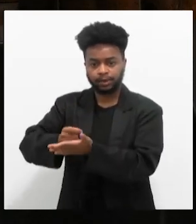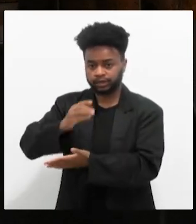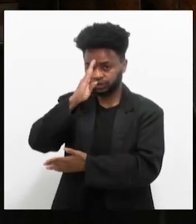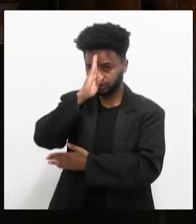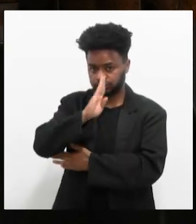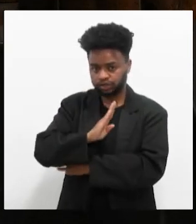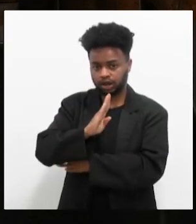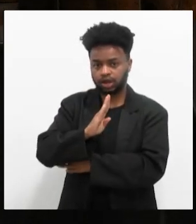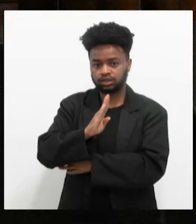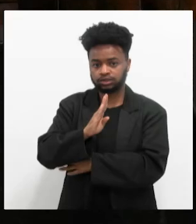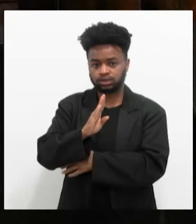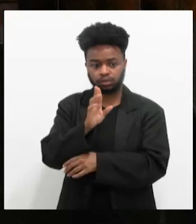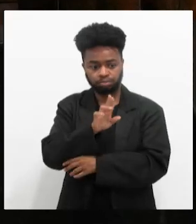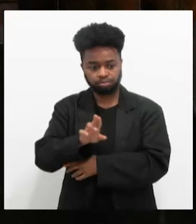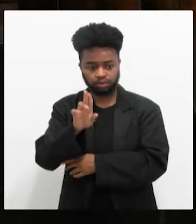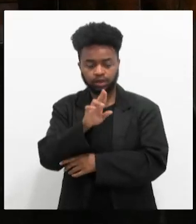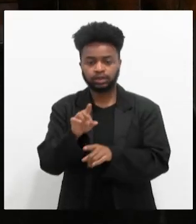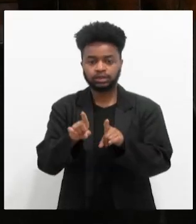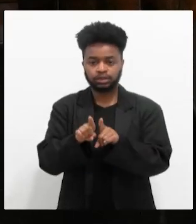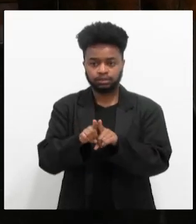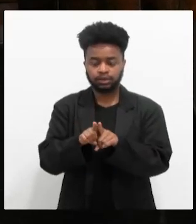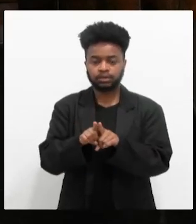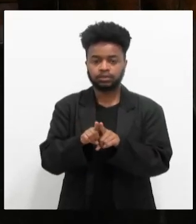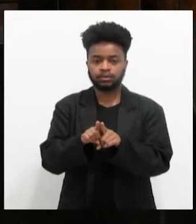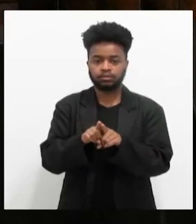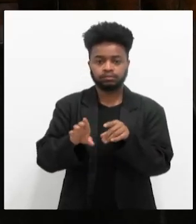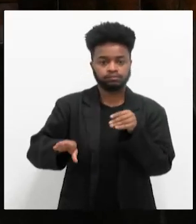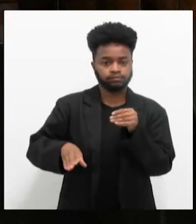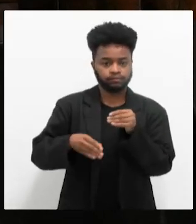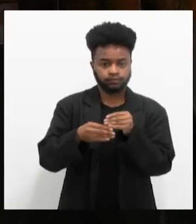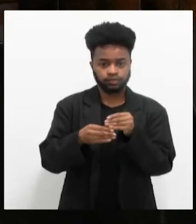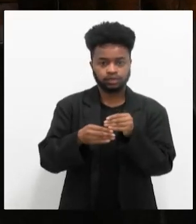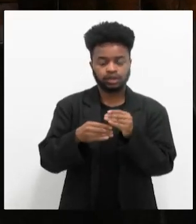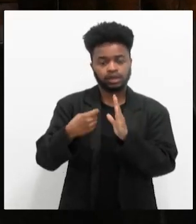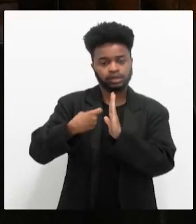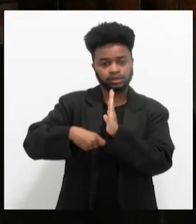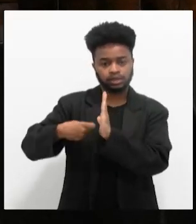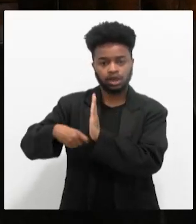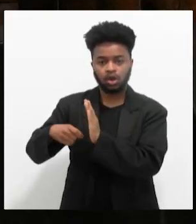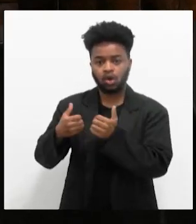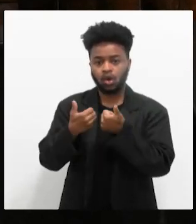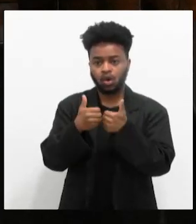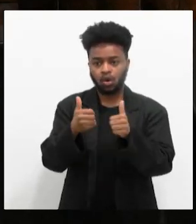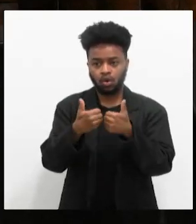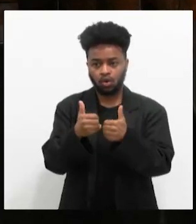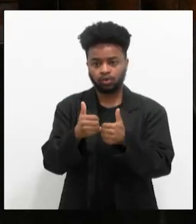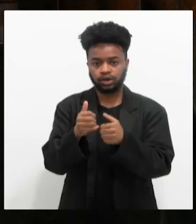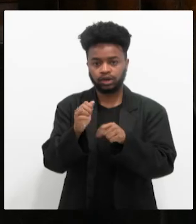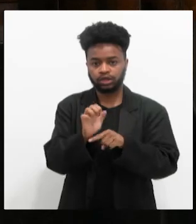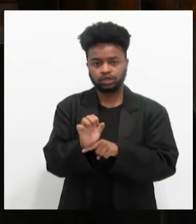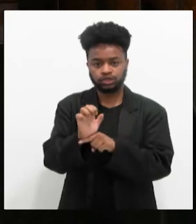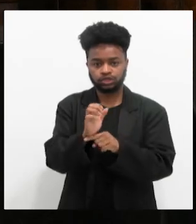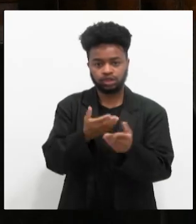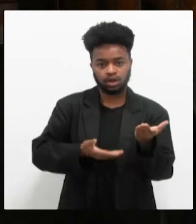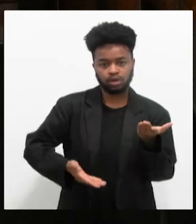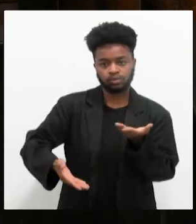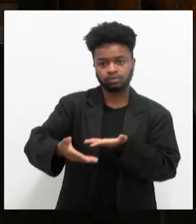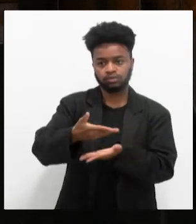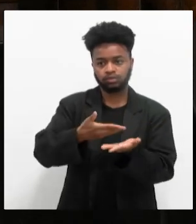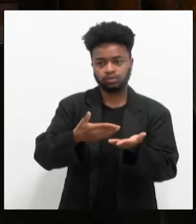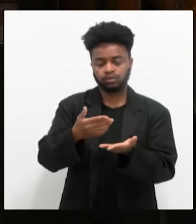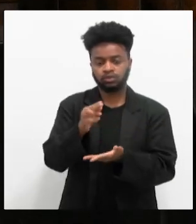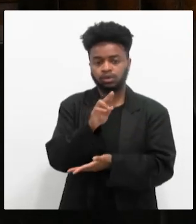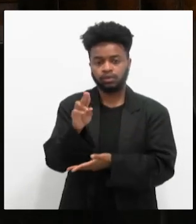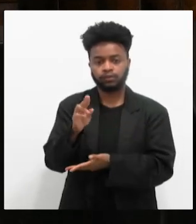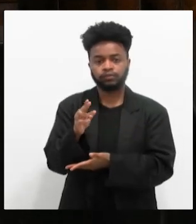também compensa parte das tarifas de ônibus interestadual. Chama-se o